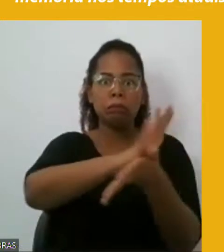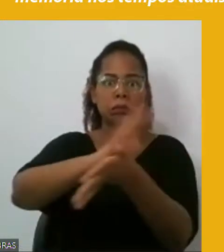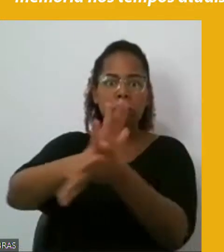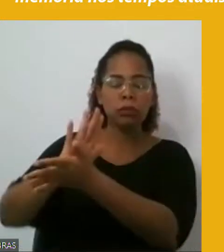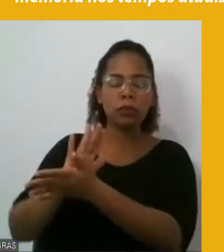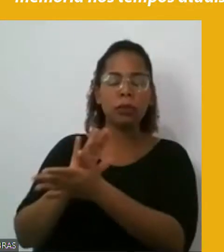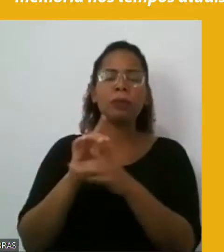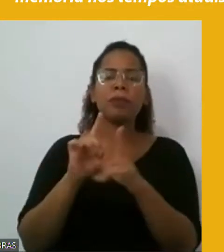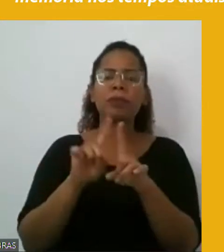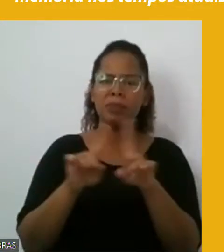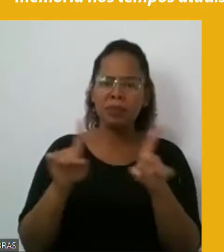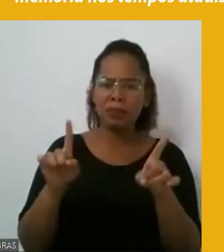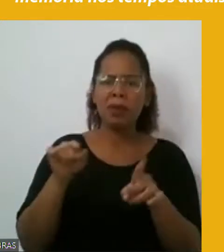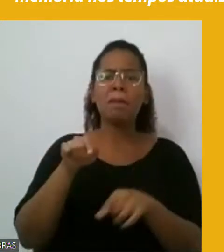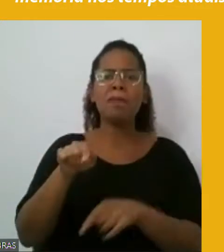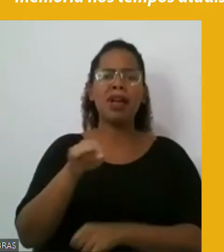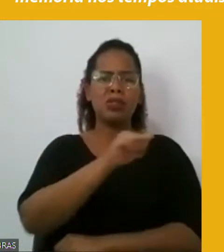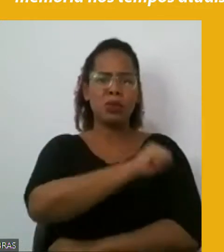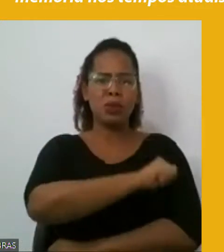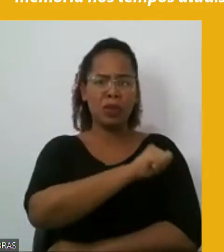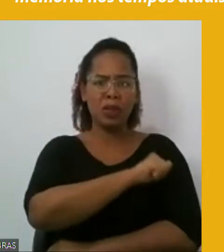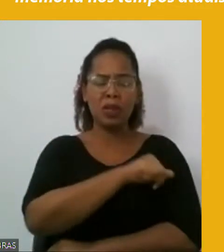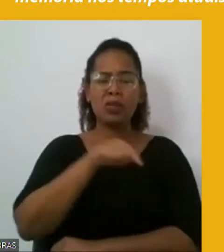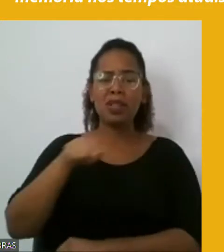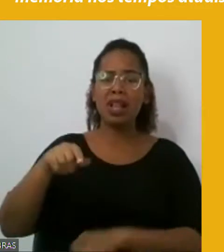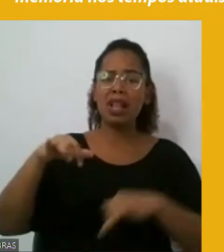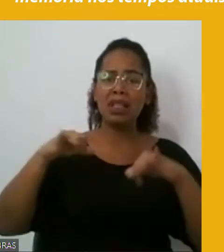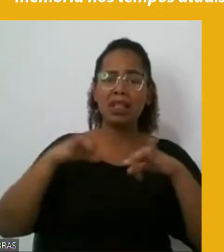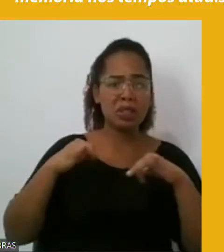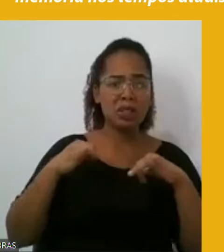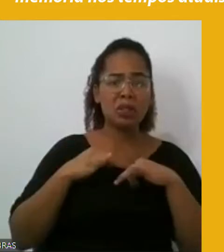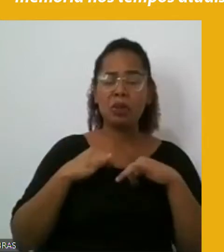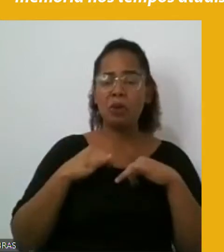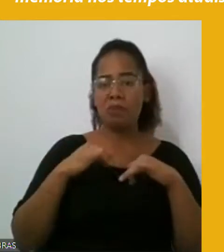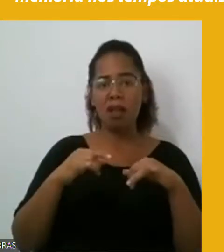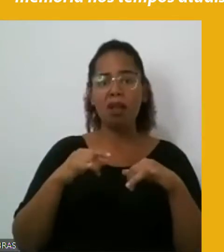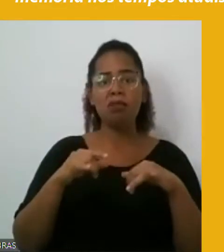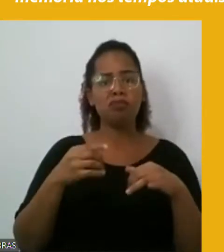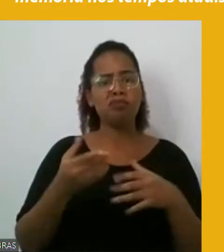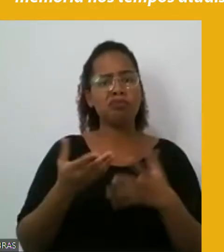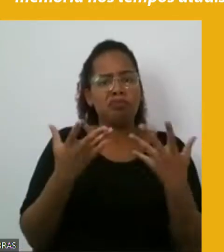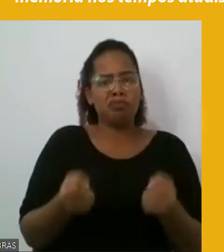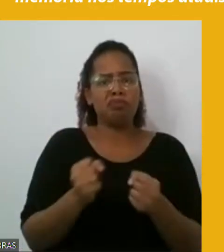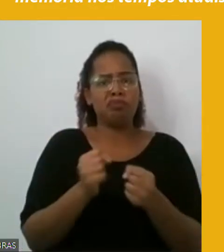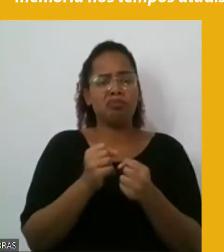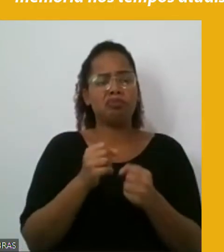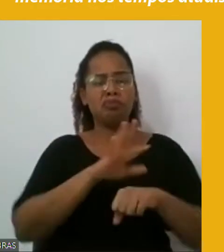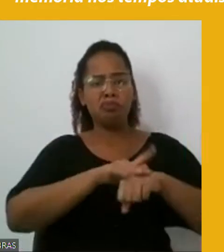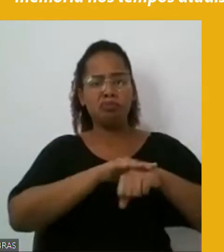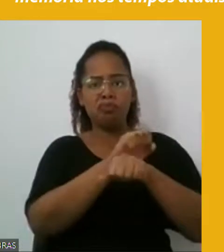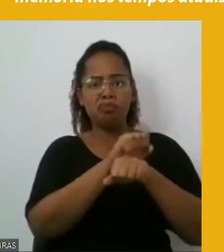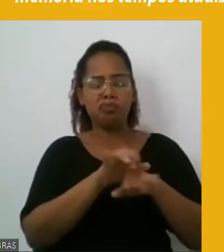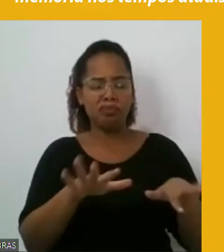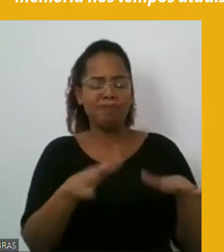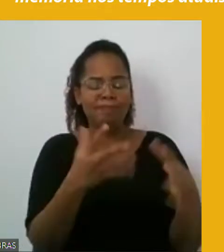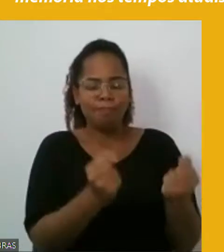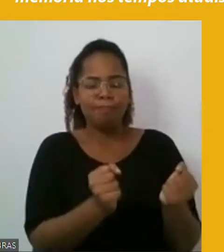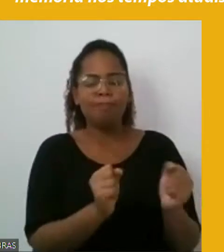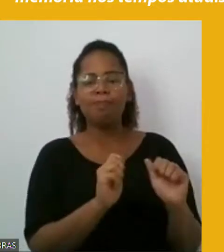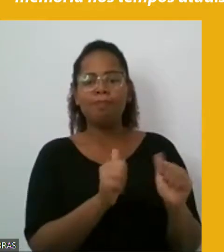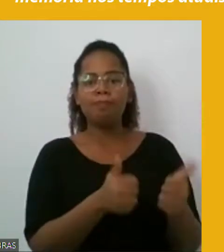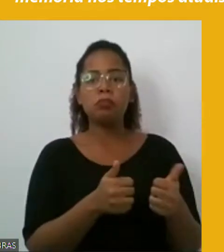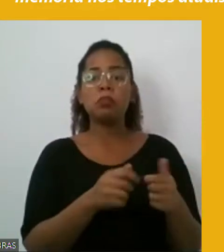que era mesmo a peste, ninguém chorou mais, nem velou, nem floriu. O velório seria um luxo insuportável para os outros